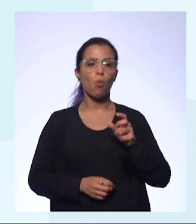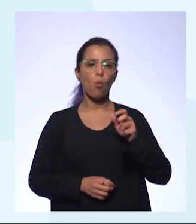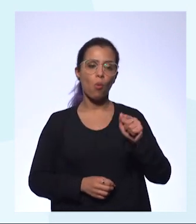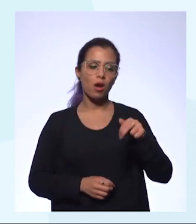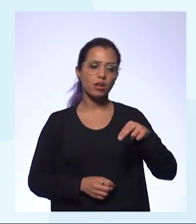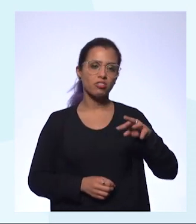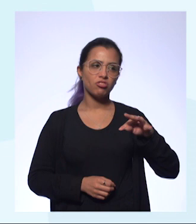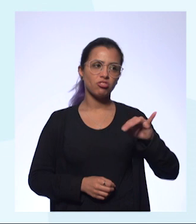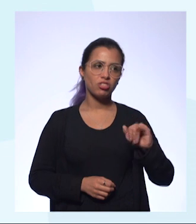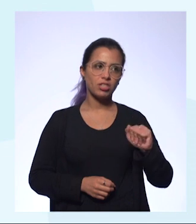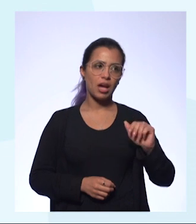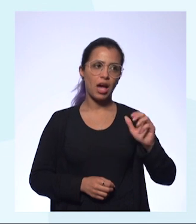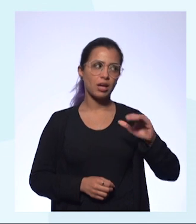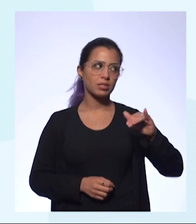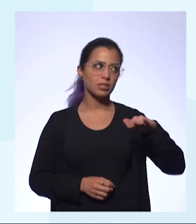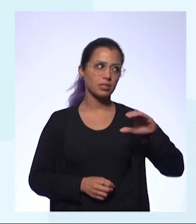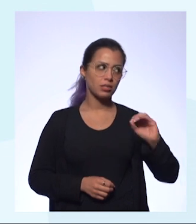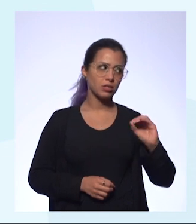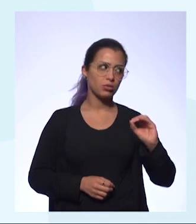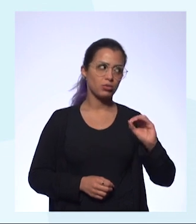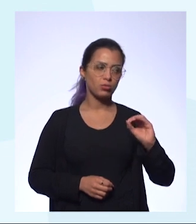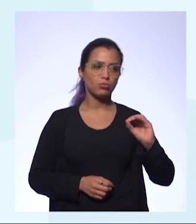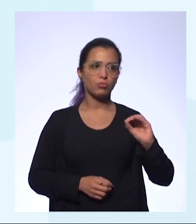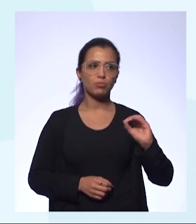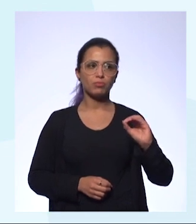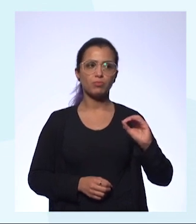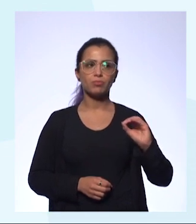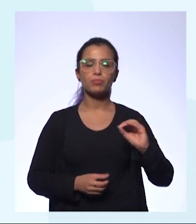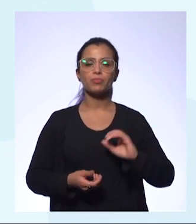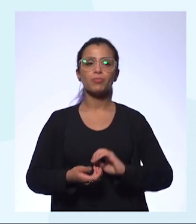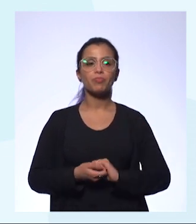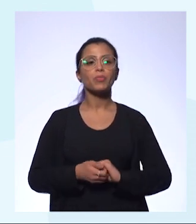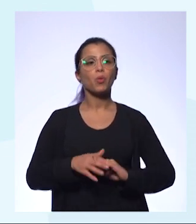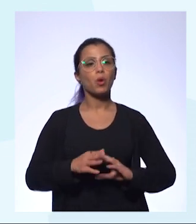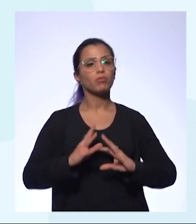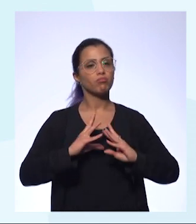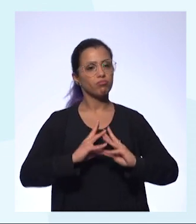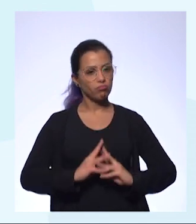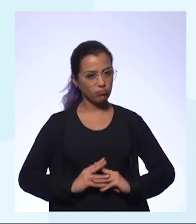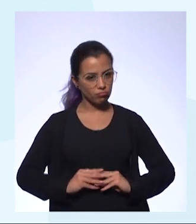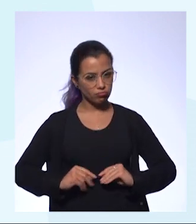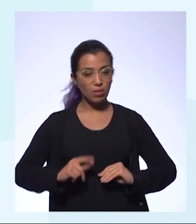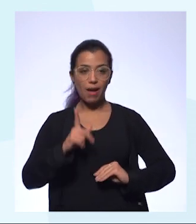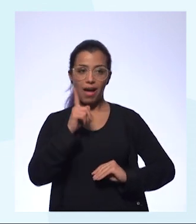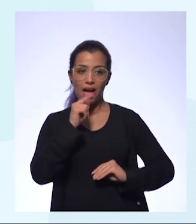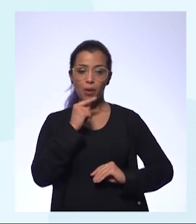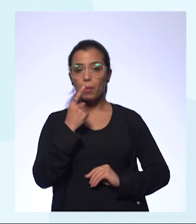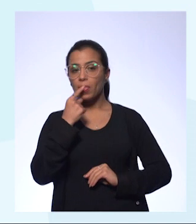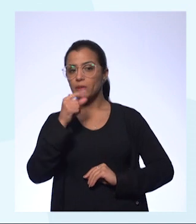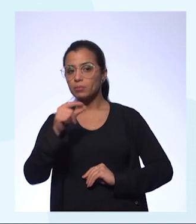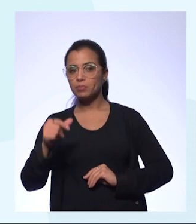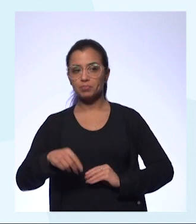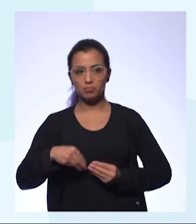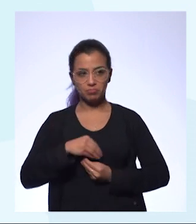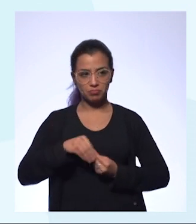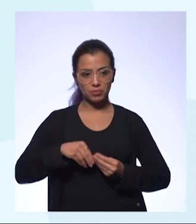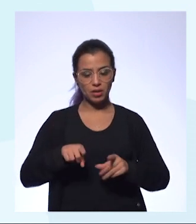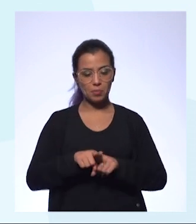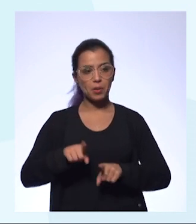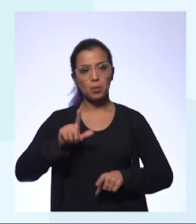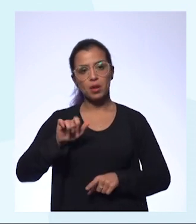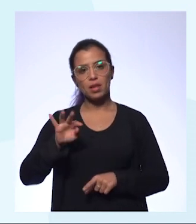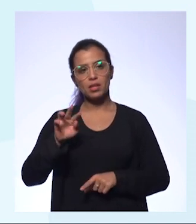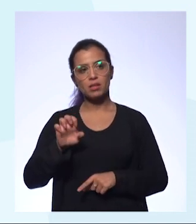muitos de vocês conhecem, que no caso é NGOH. Quando reage os dois, ele forma água e um sal cloreto de magnésio, que vai